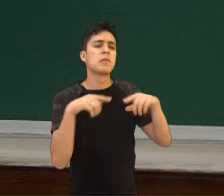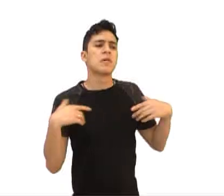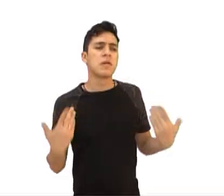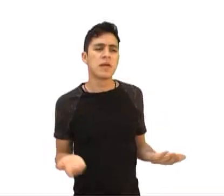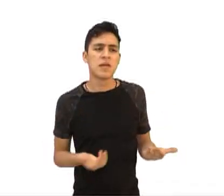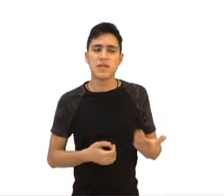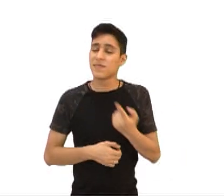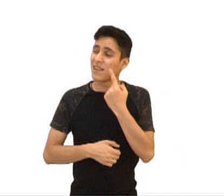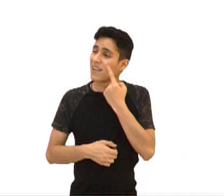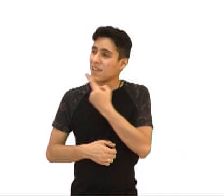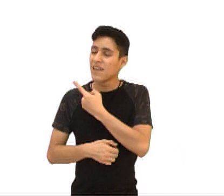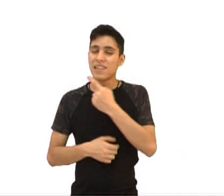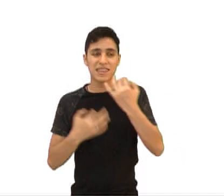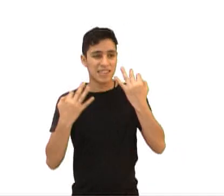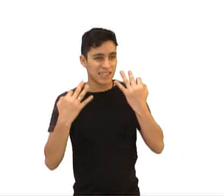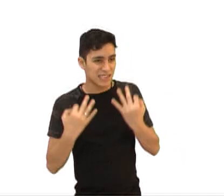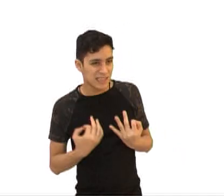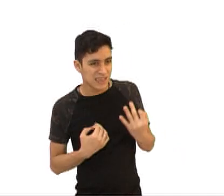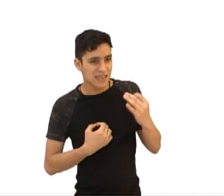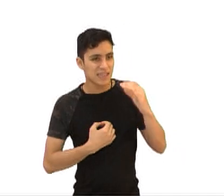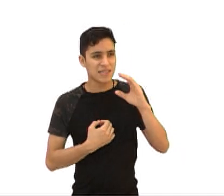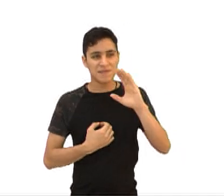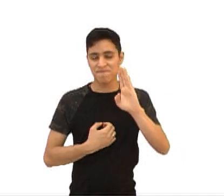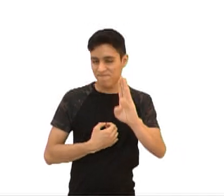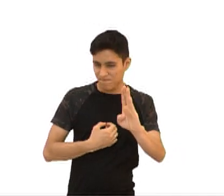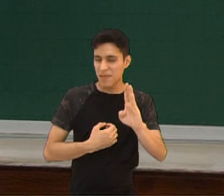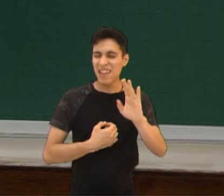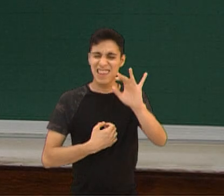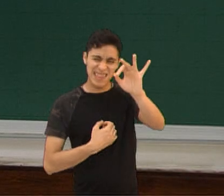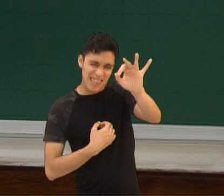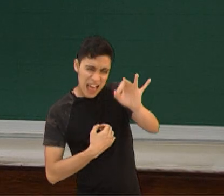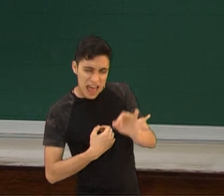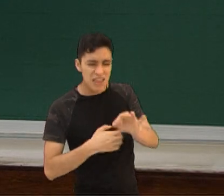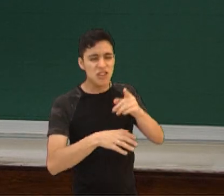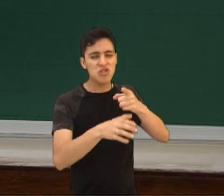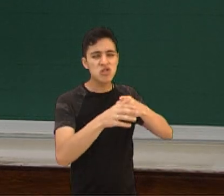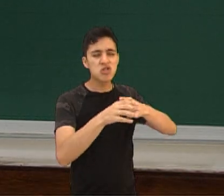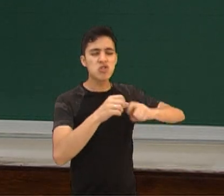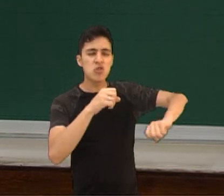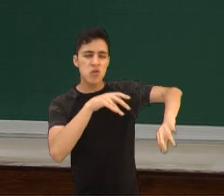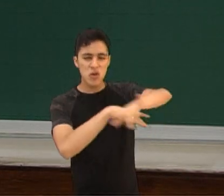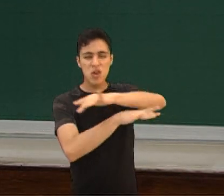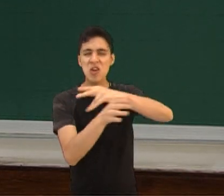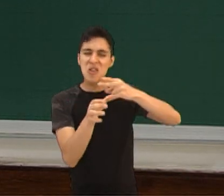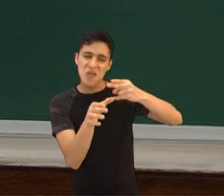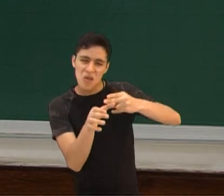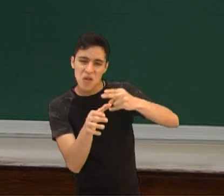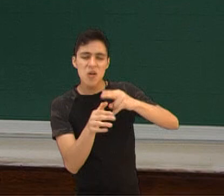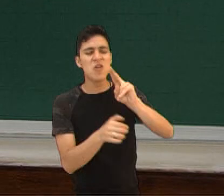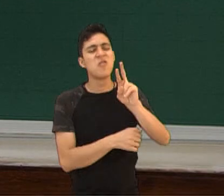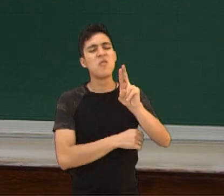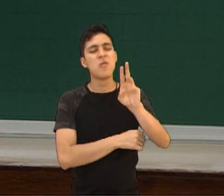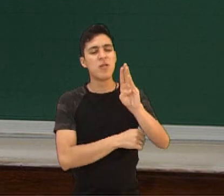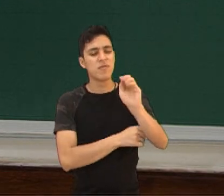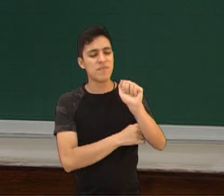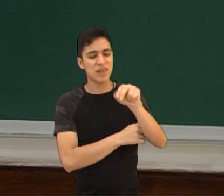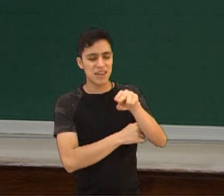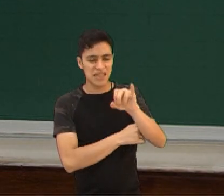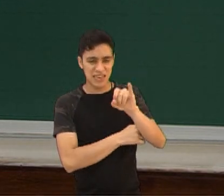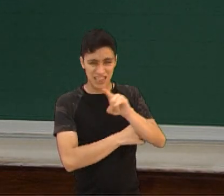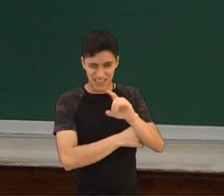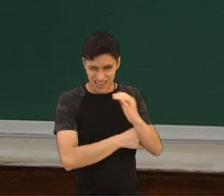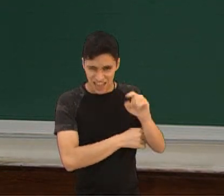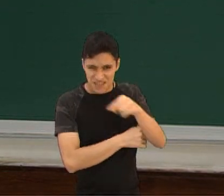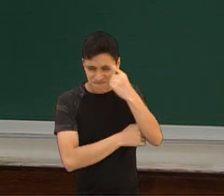direto à resposta aí, taxa de urbanização, a porcentagem de pessoas que ocupam esses aglomerados